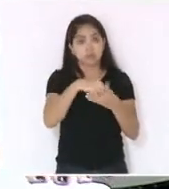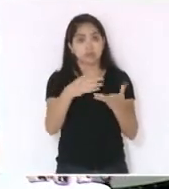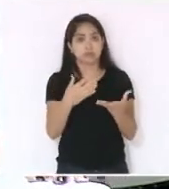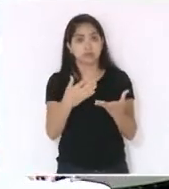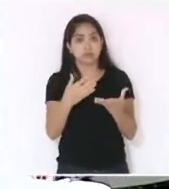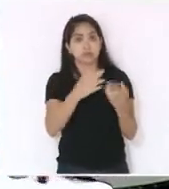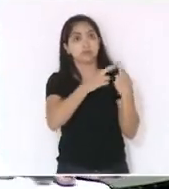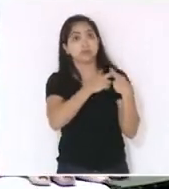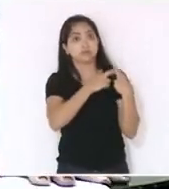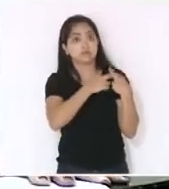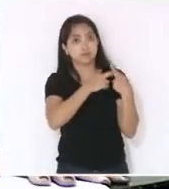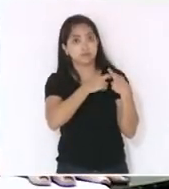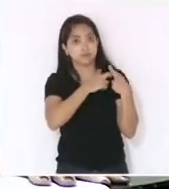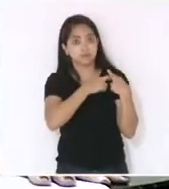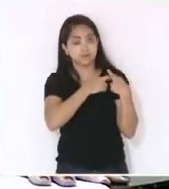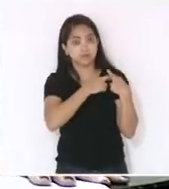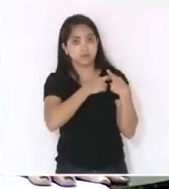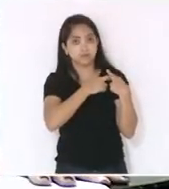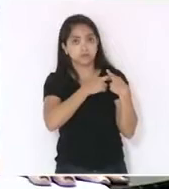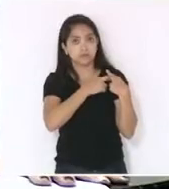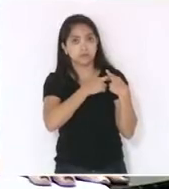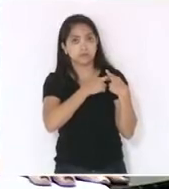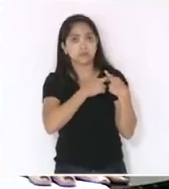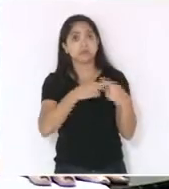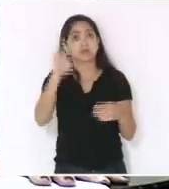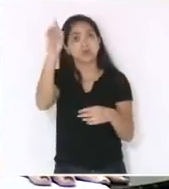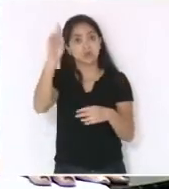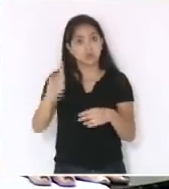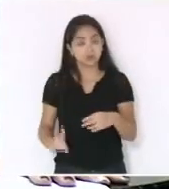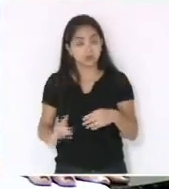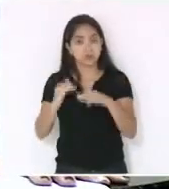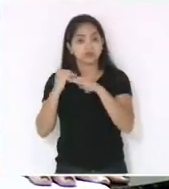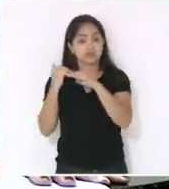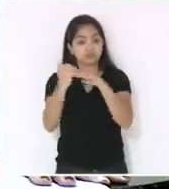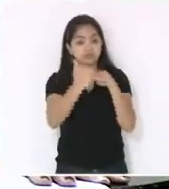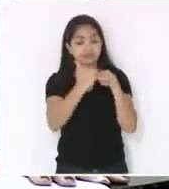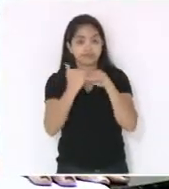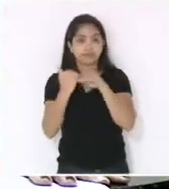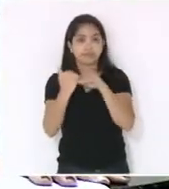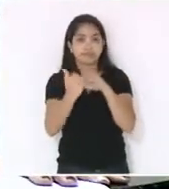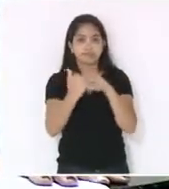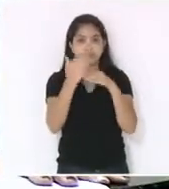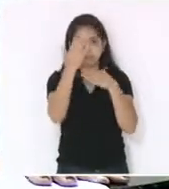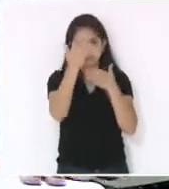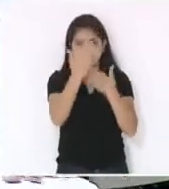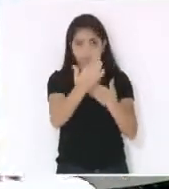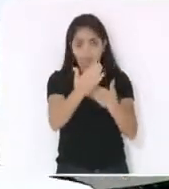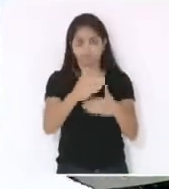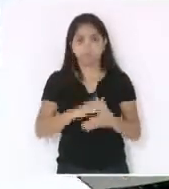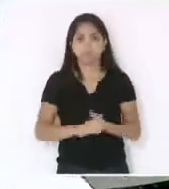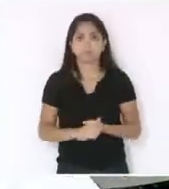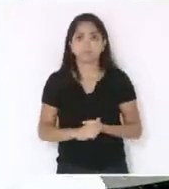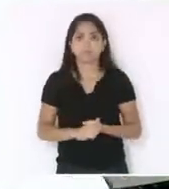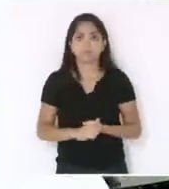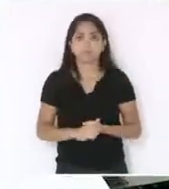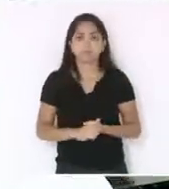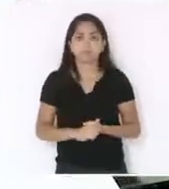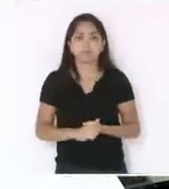tem que ser um direito igualitário para todos. Muito obrigada.